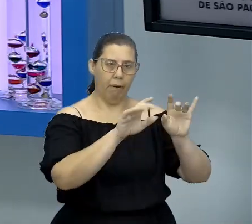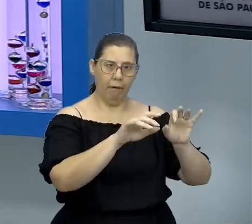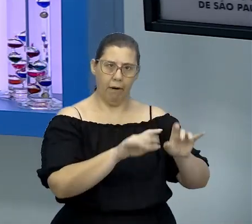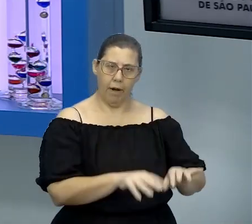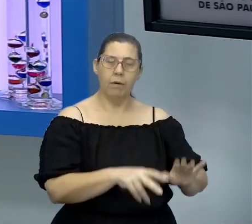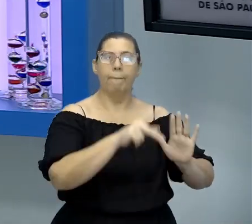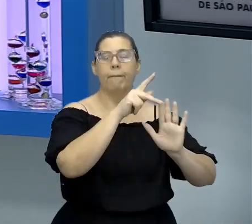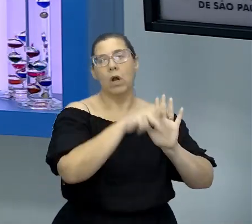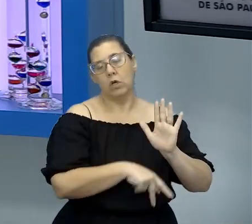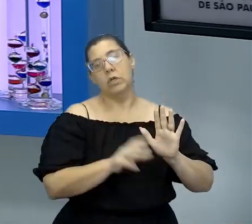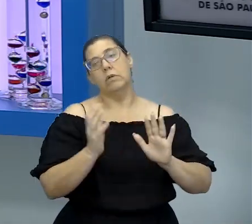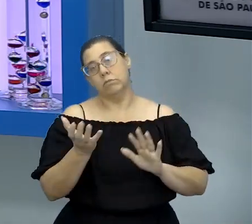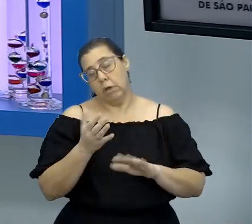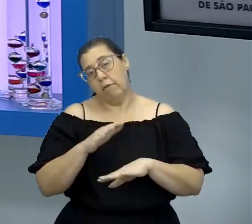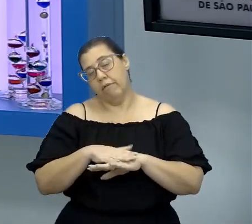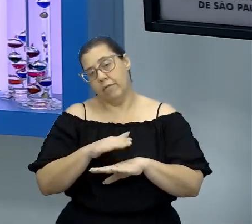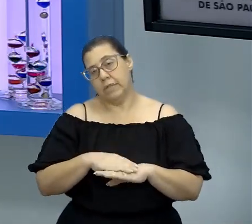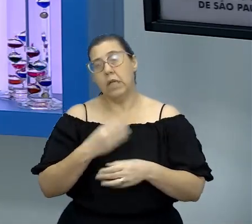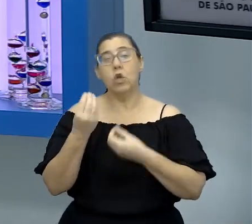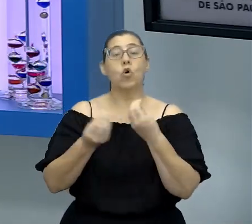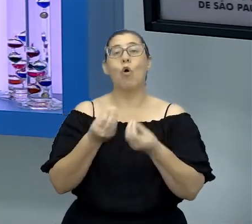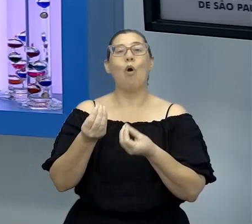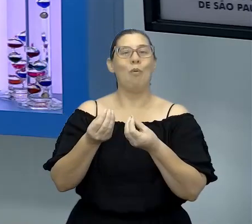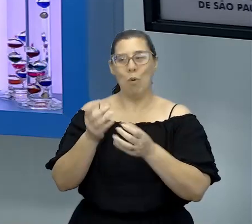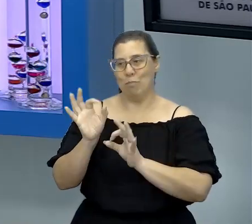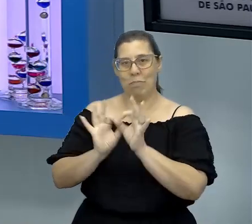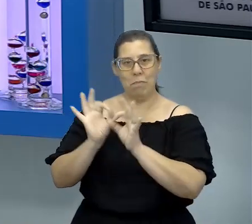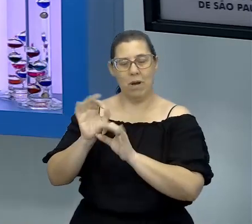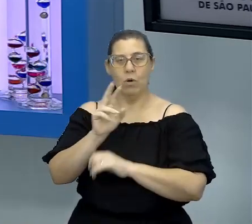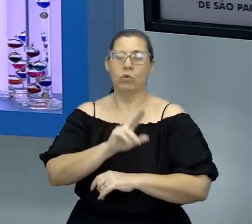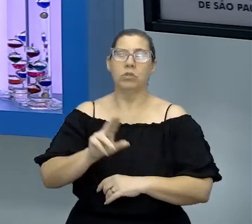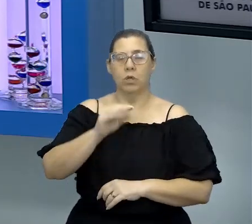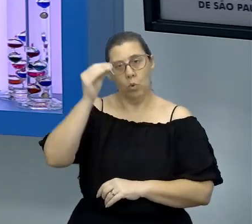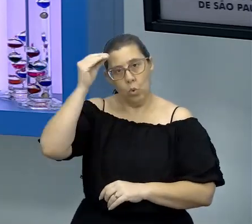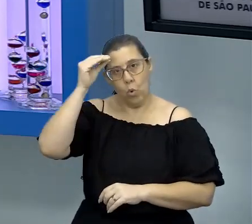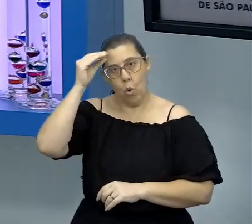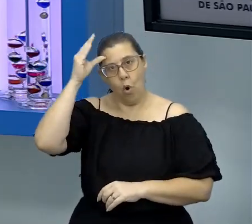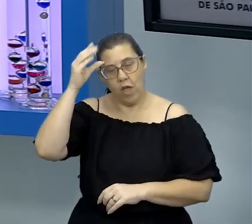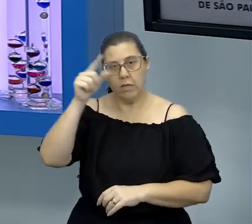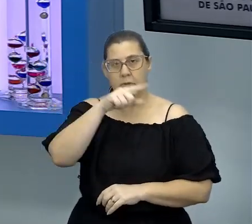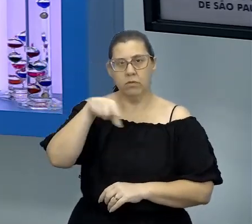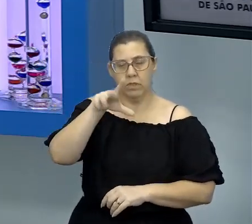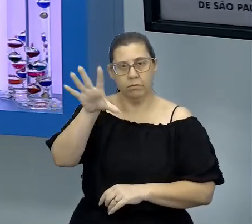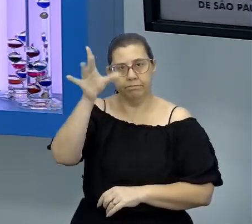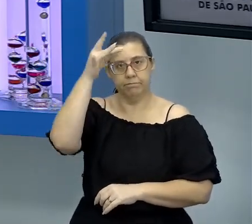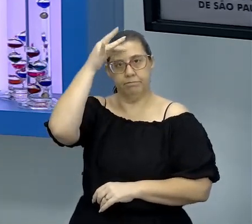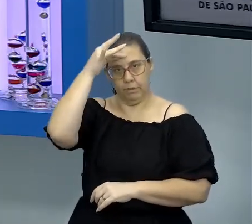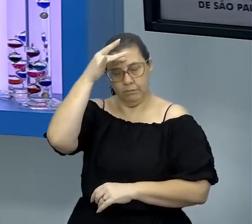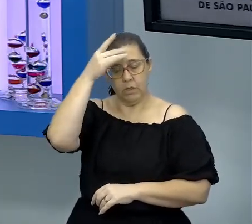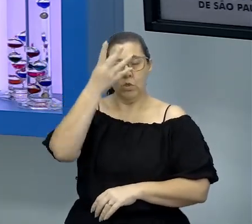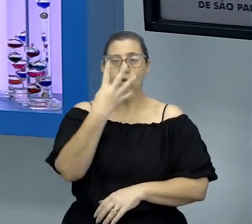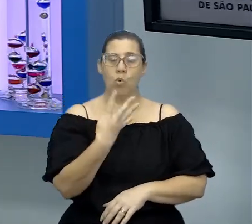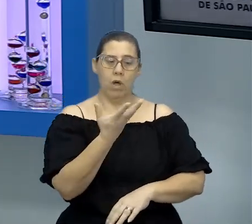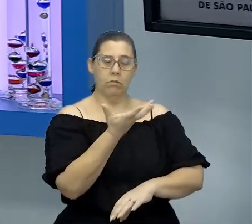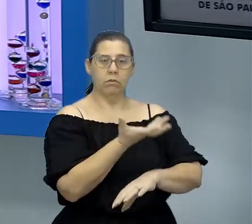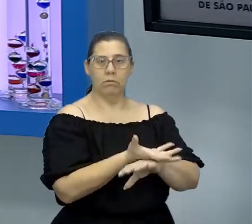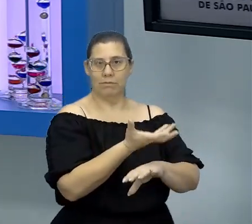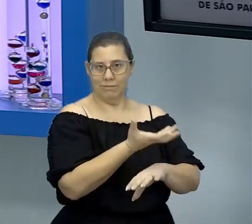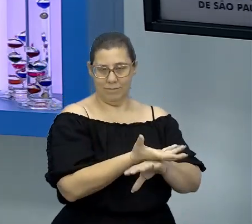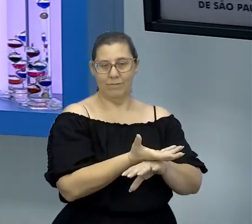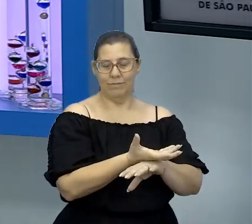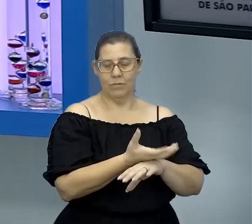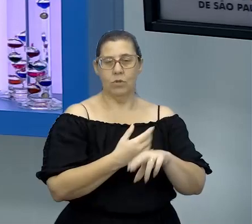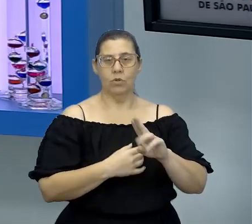que pretende fazer e como executar, utilizando os conhecimentos que foram captados nos 4 componentes